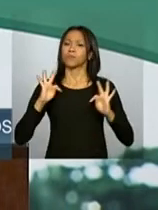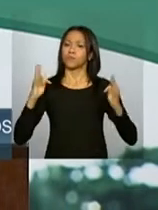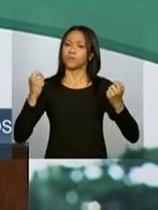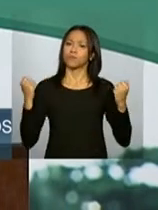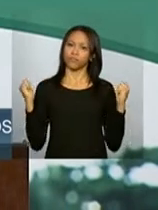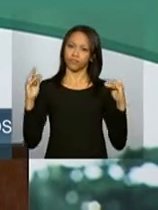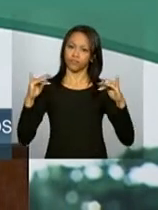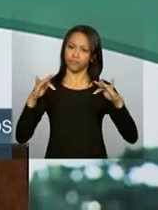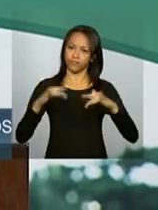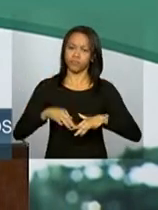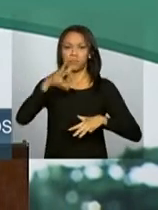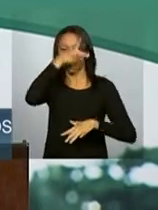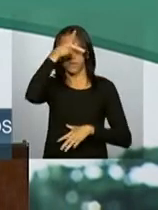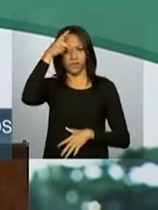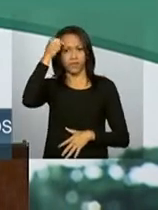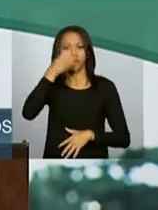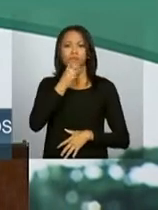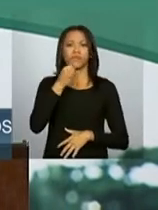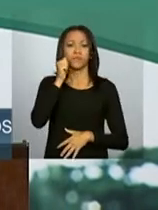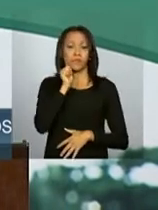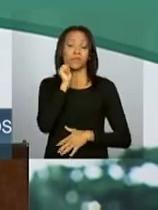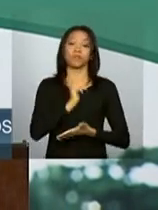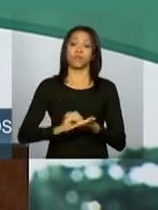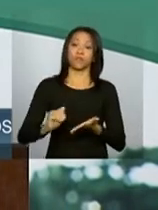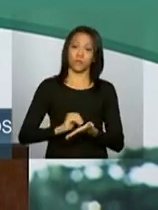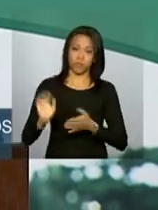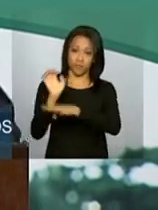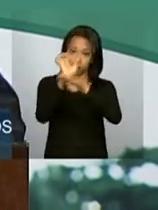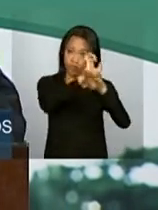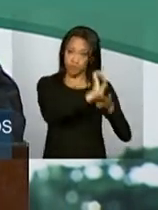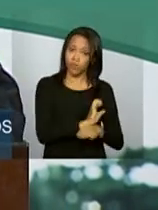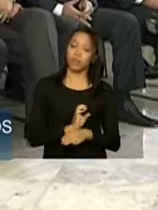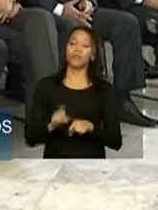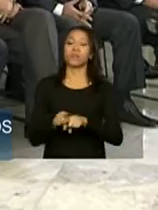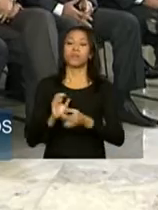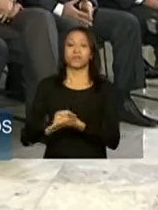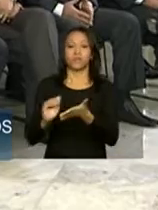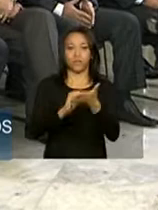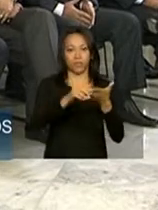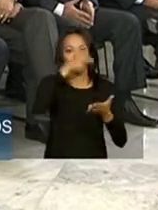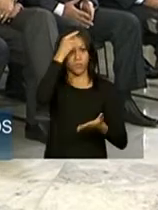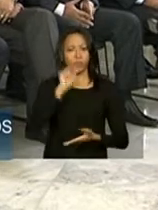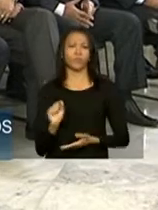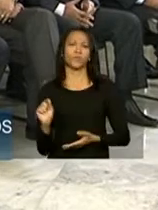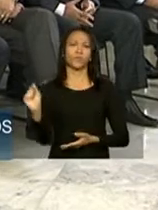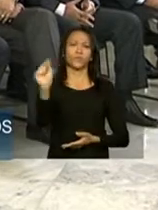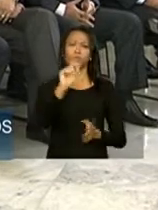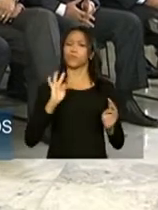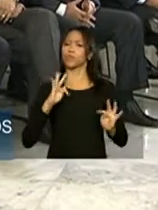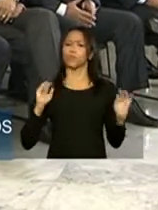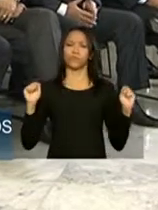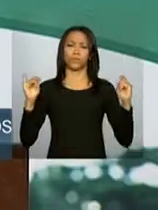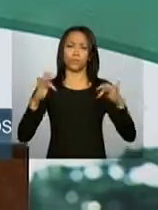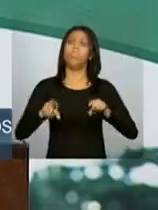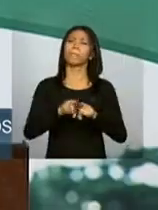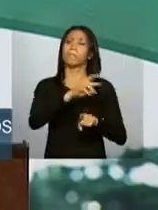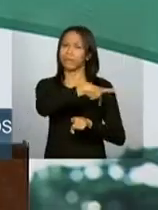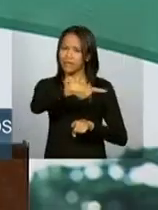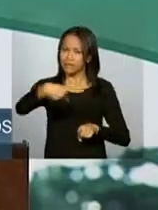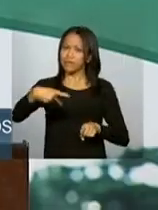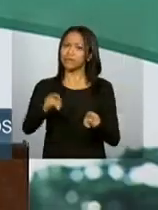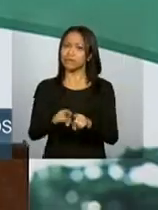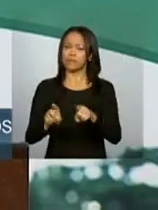aos prefeitos, prefeitas, secretários de Estado, secretários municipais aqui presentes, presidentes de